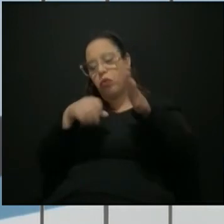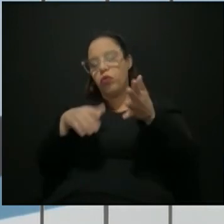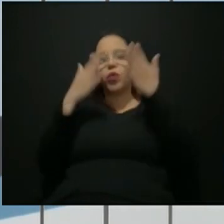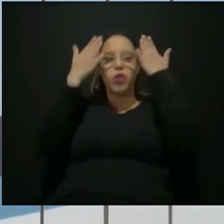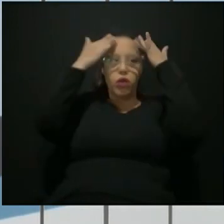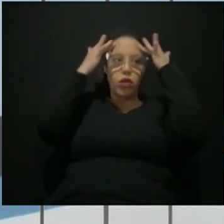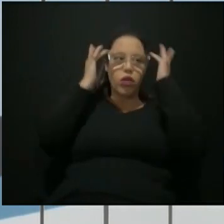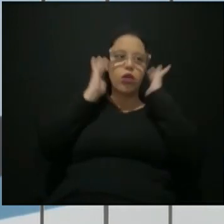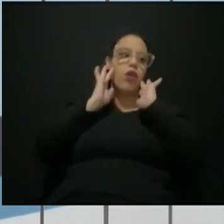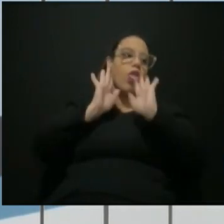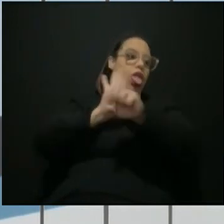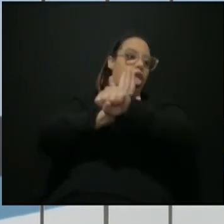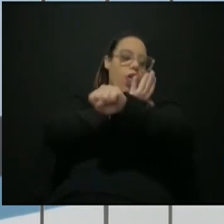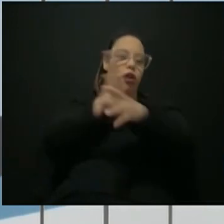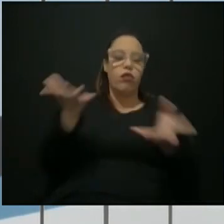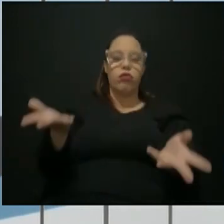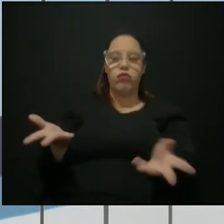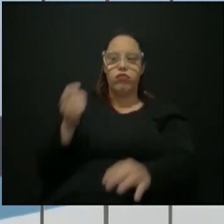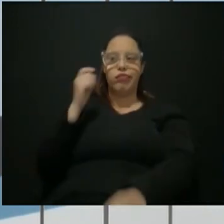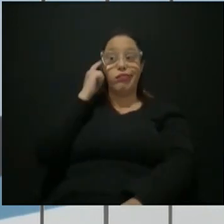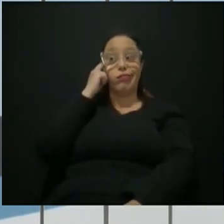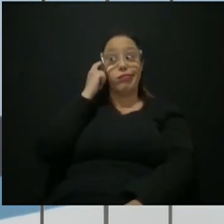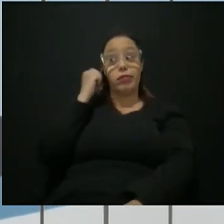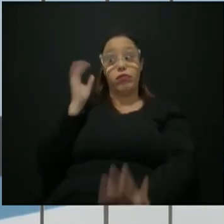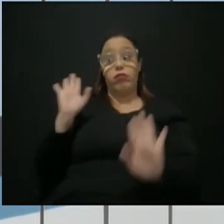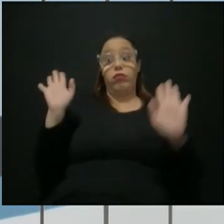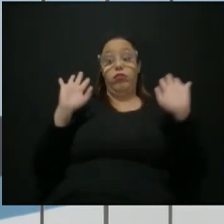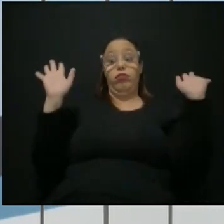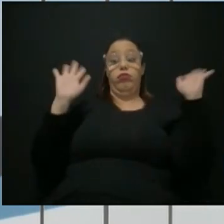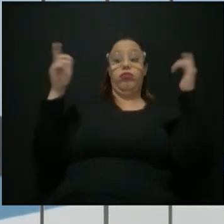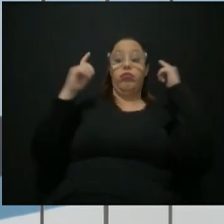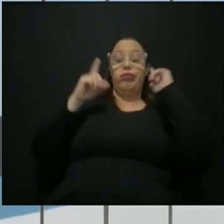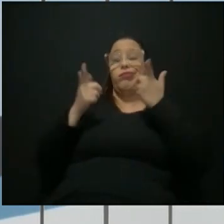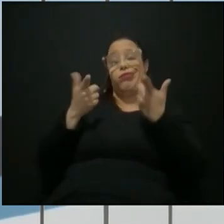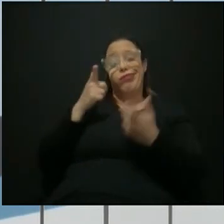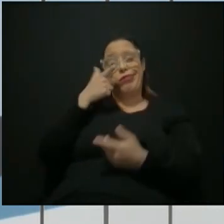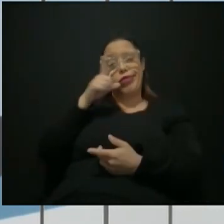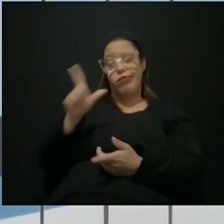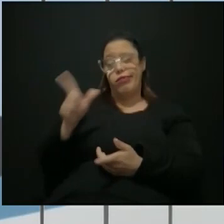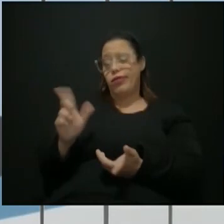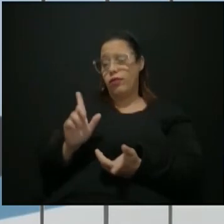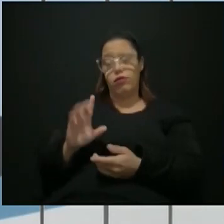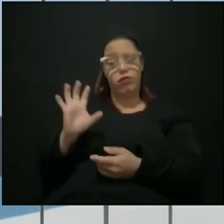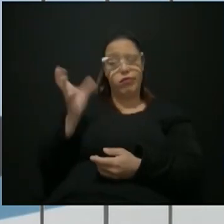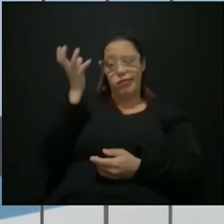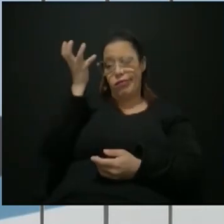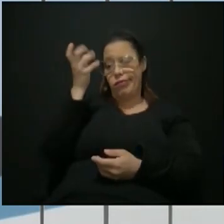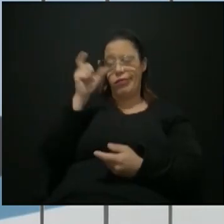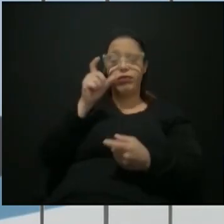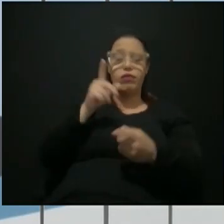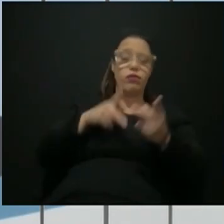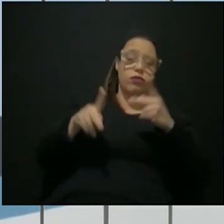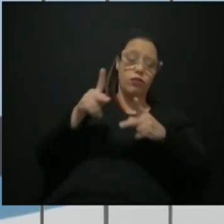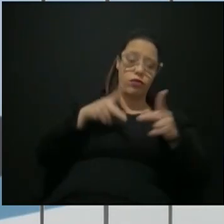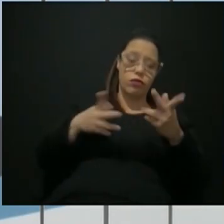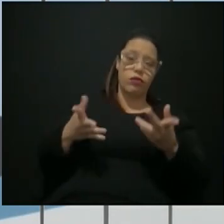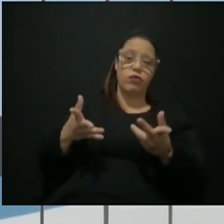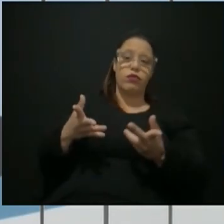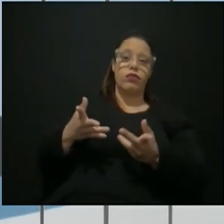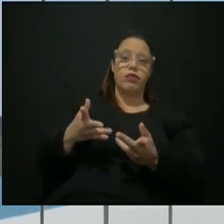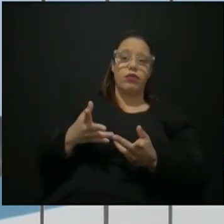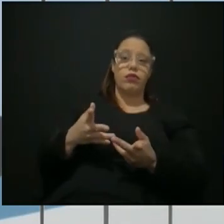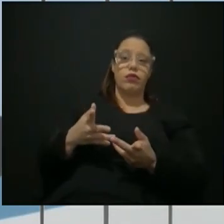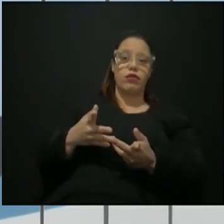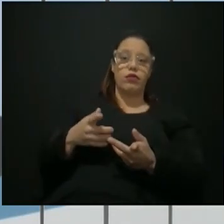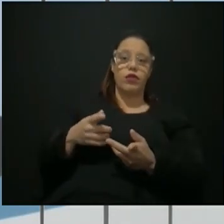oferecem ali uma solução de algo que não vai acontecer. E eu acho que as pessoas precisam fazer as